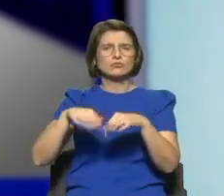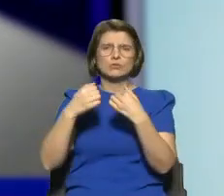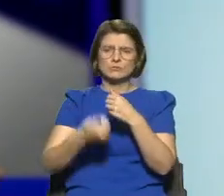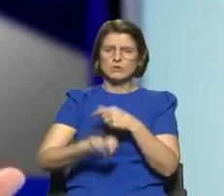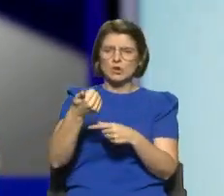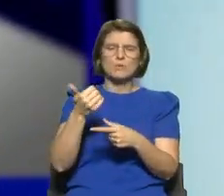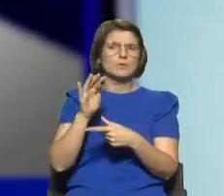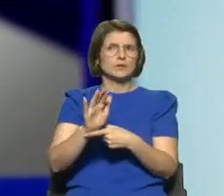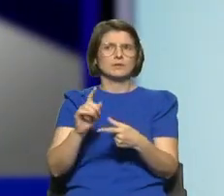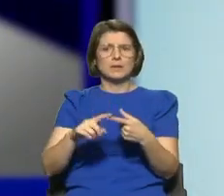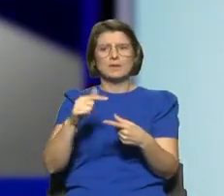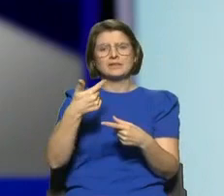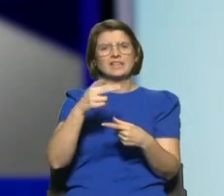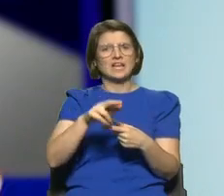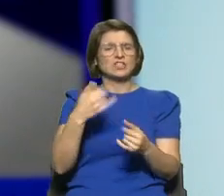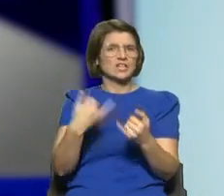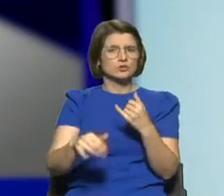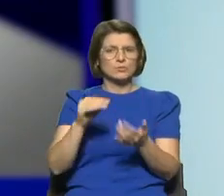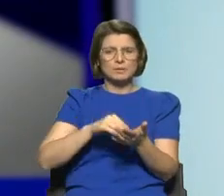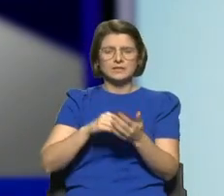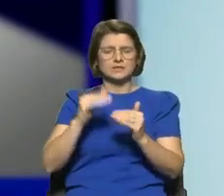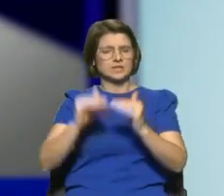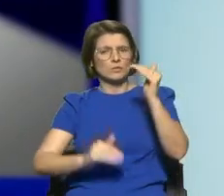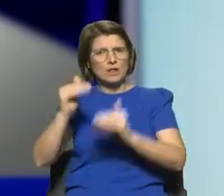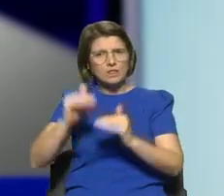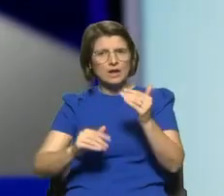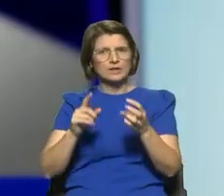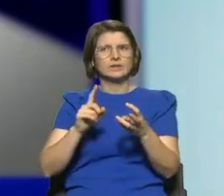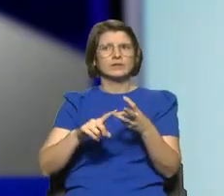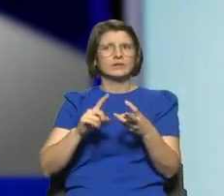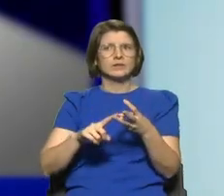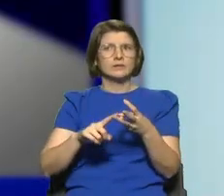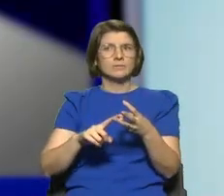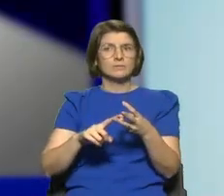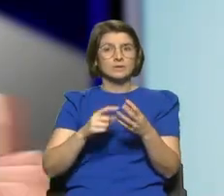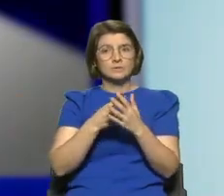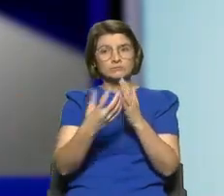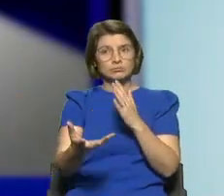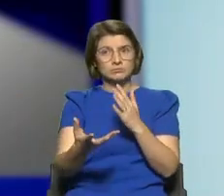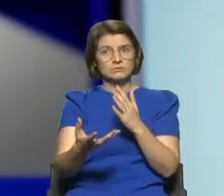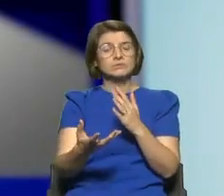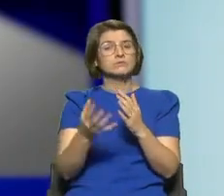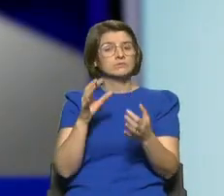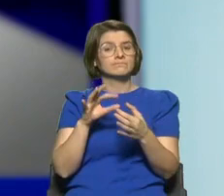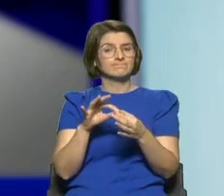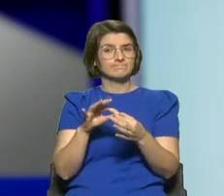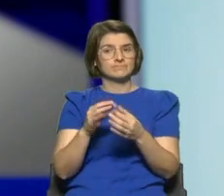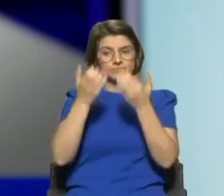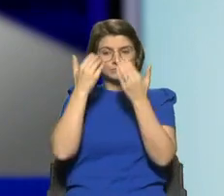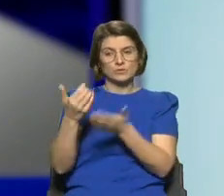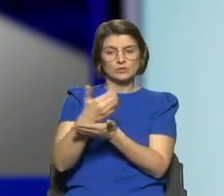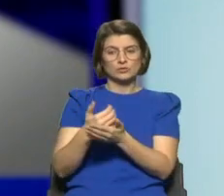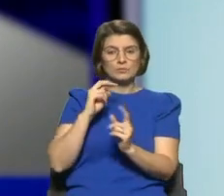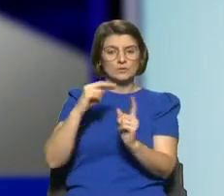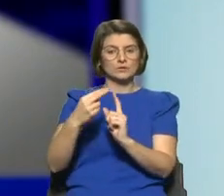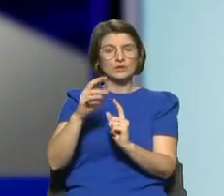eh taxa de risco de pobreza desigualdade eh todos esses indicadores de acordo com os últimos dados do Observatório